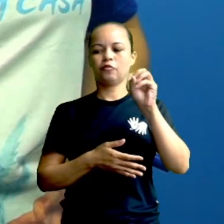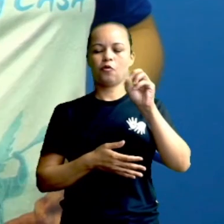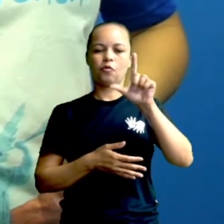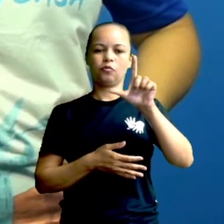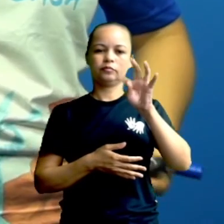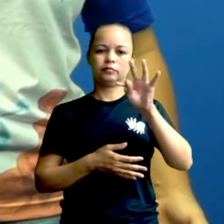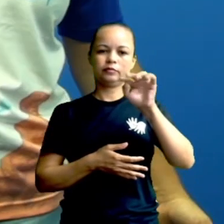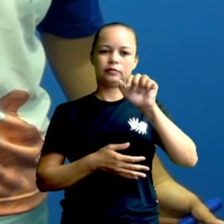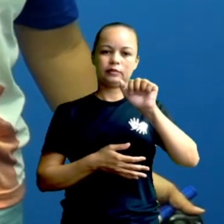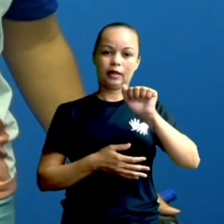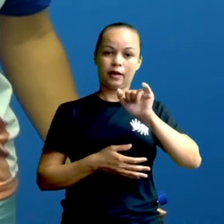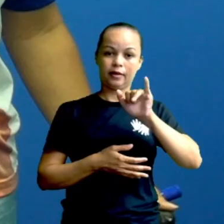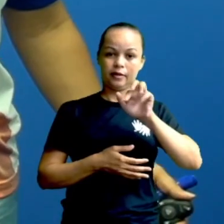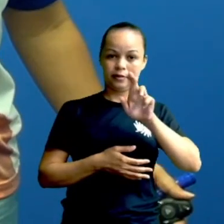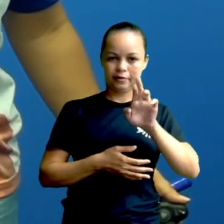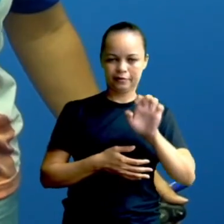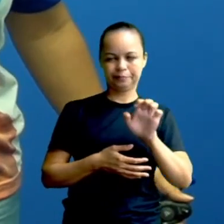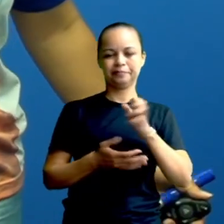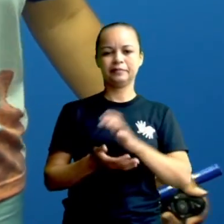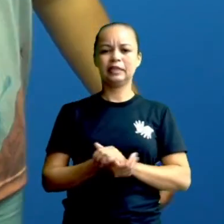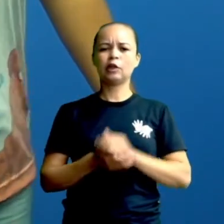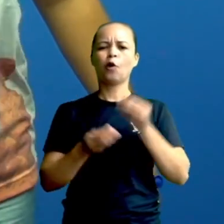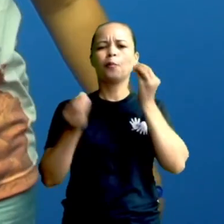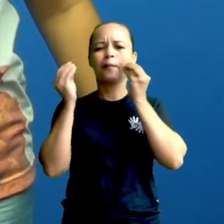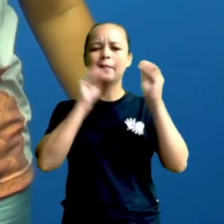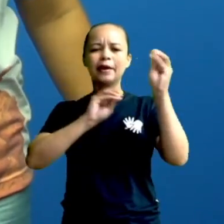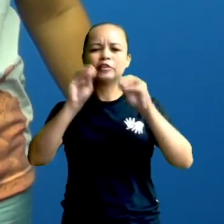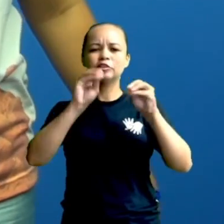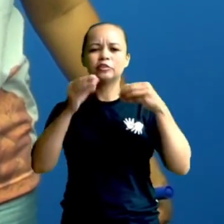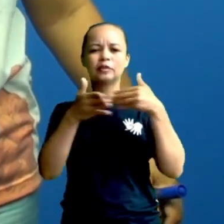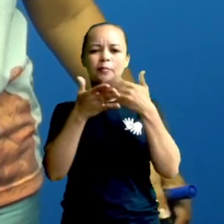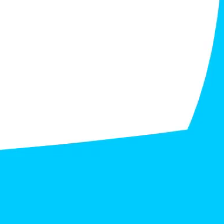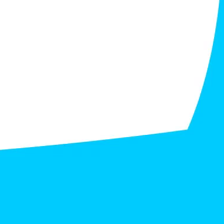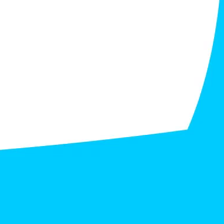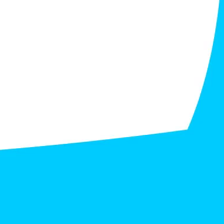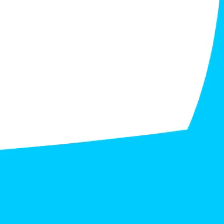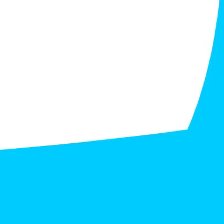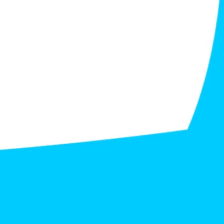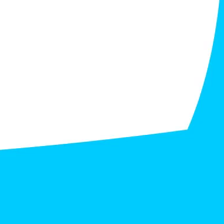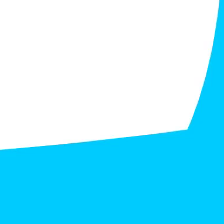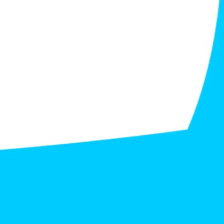Então, meninos, beijinho, até a próxima aula. Tchau!